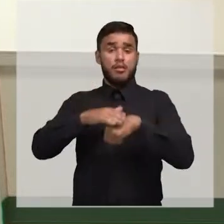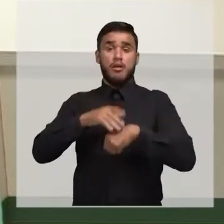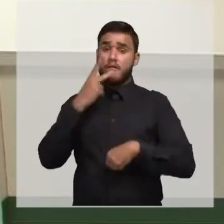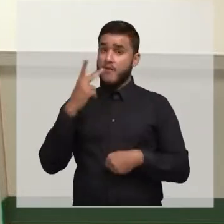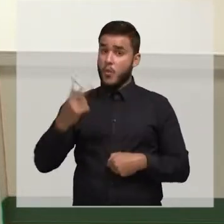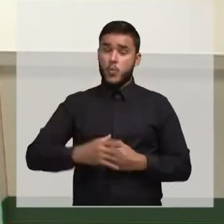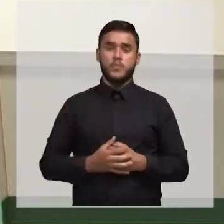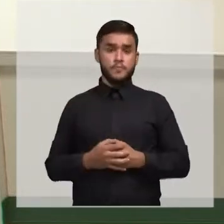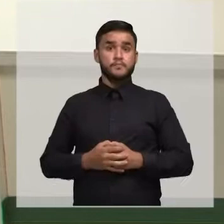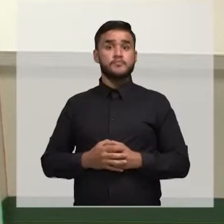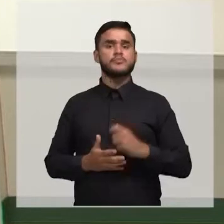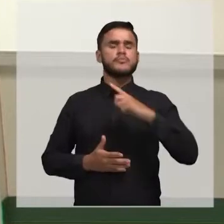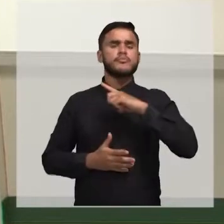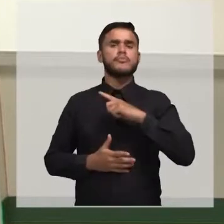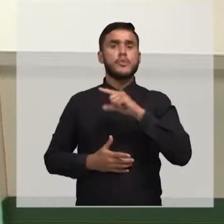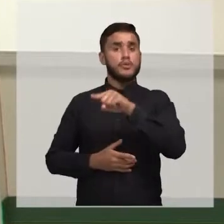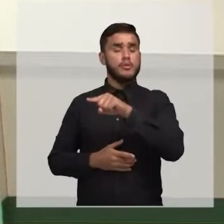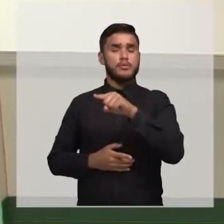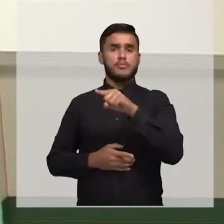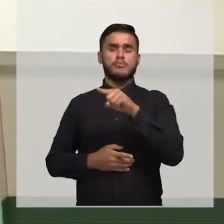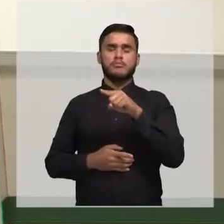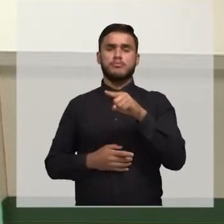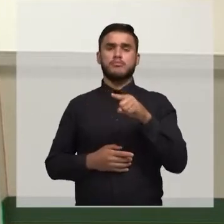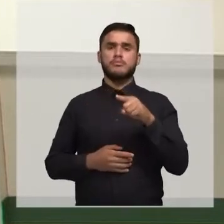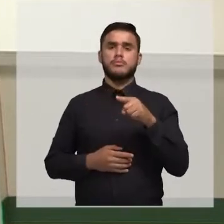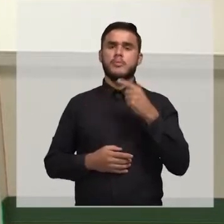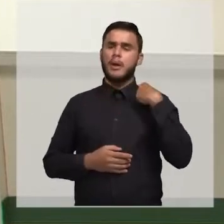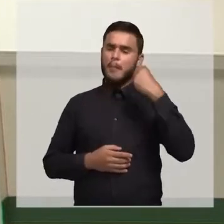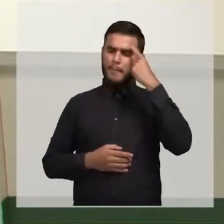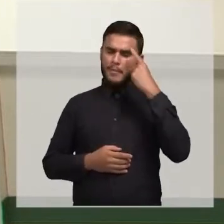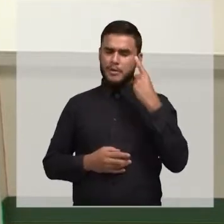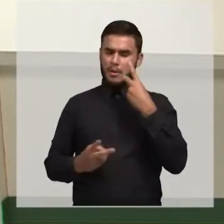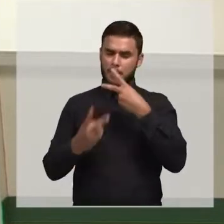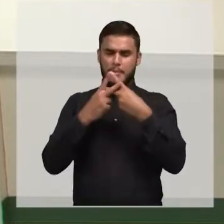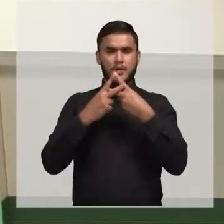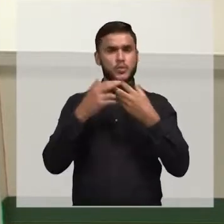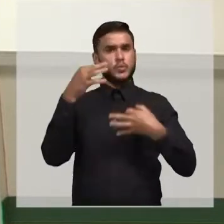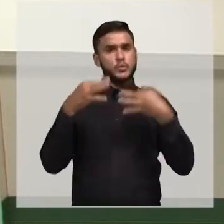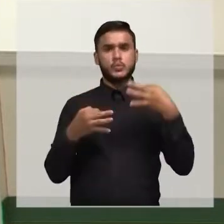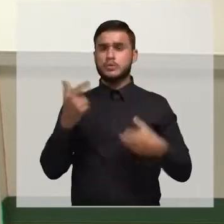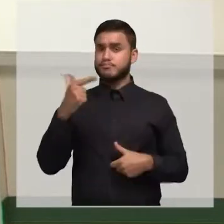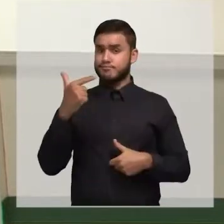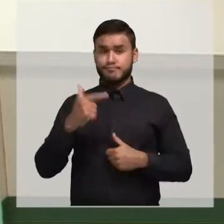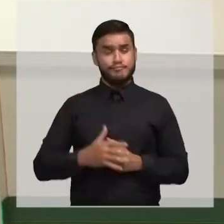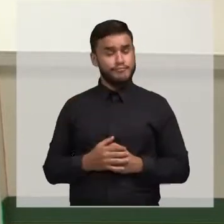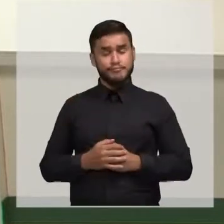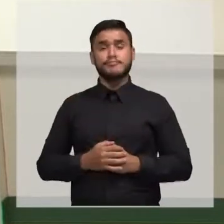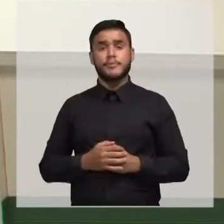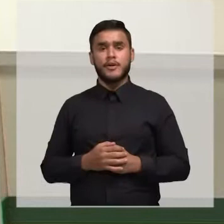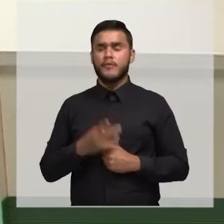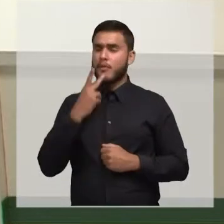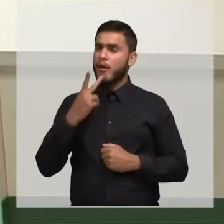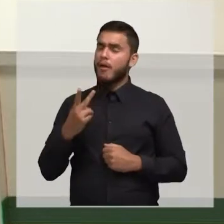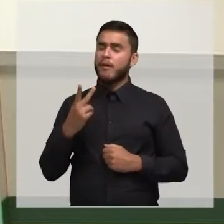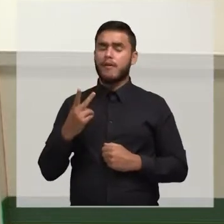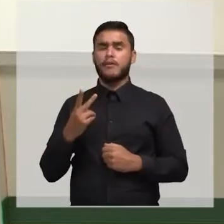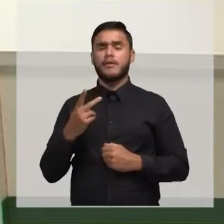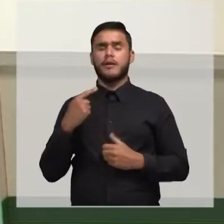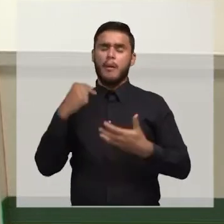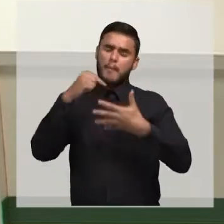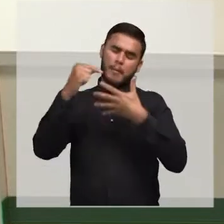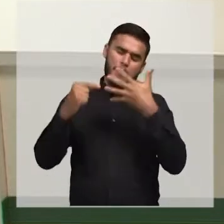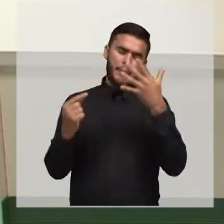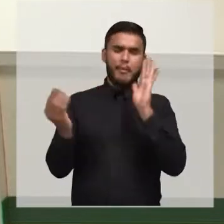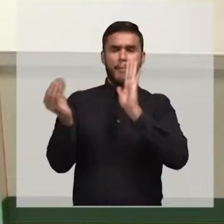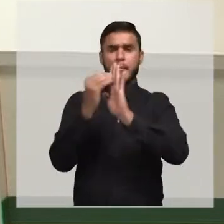além de classificar a prisão dele como injusta e enumerar